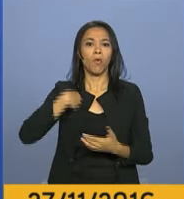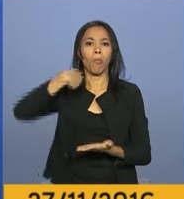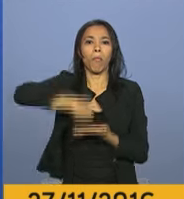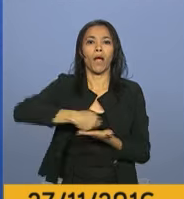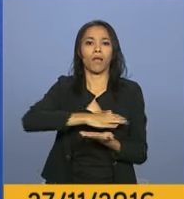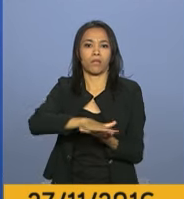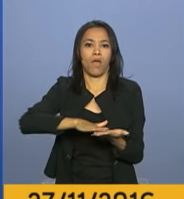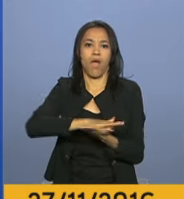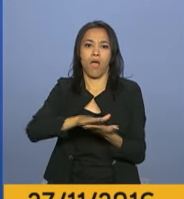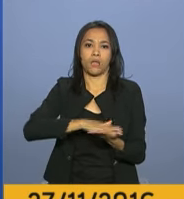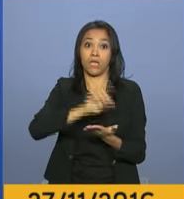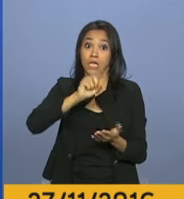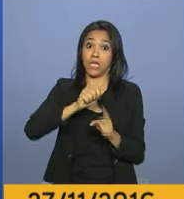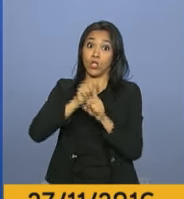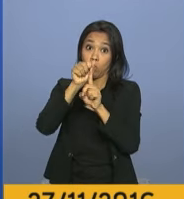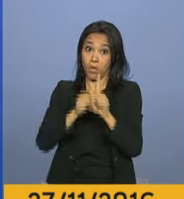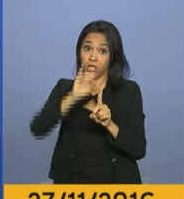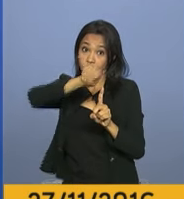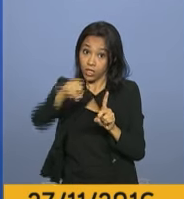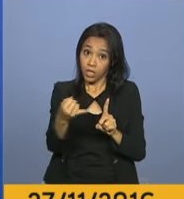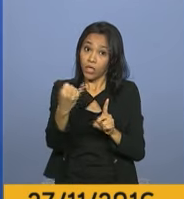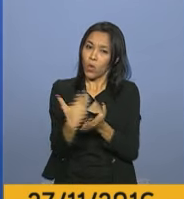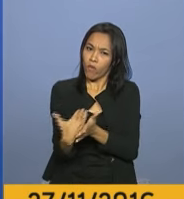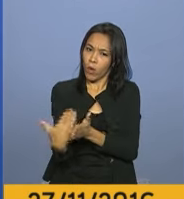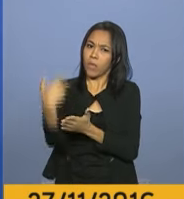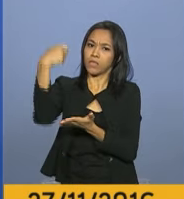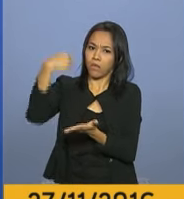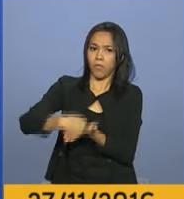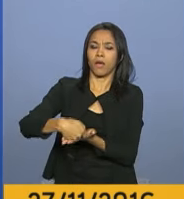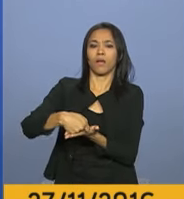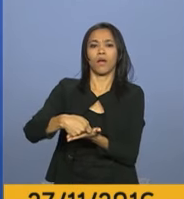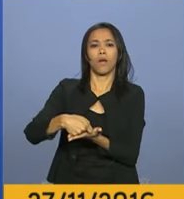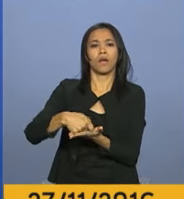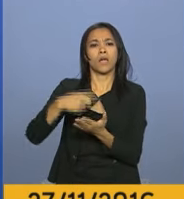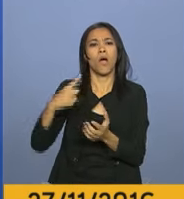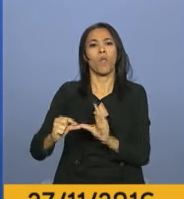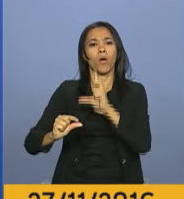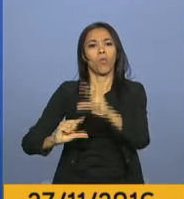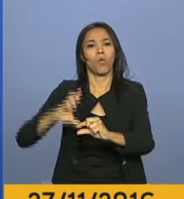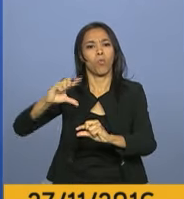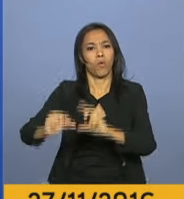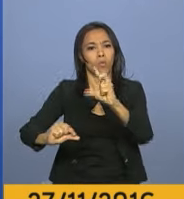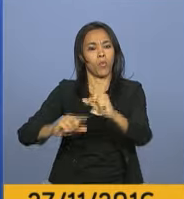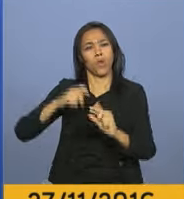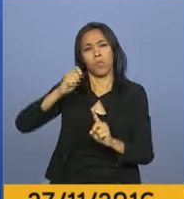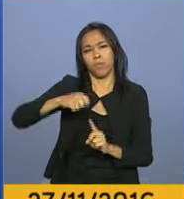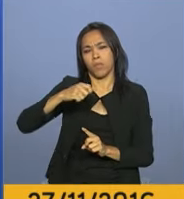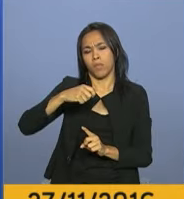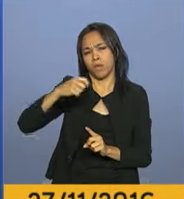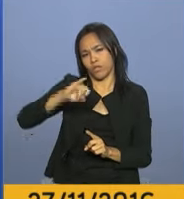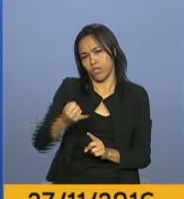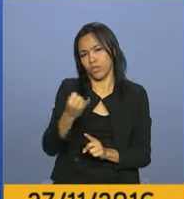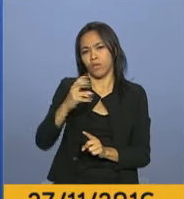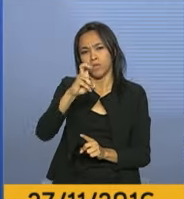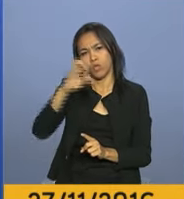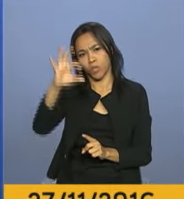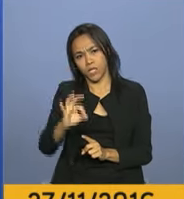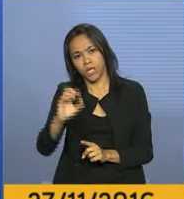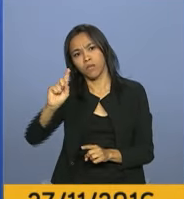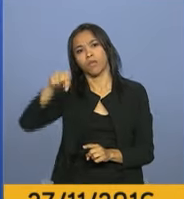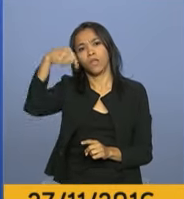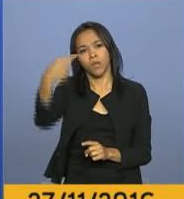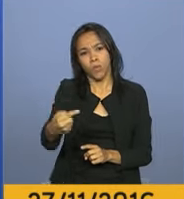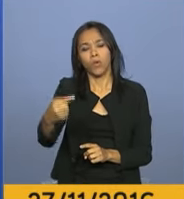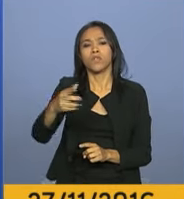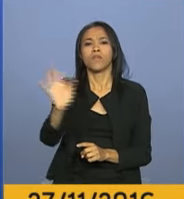E, a partir de janeiro, começarão a pagar paulatinamente. No primeiro mês pagarão 5%,